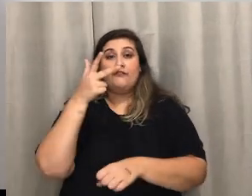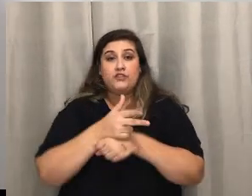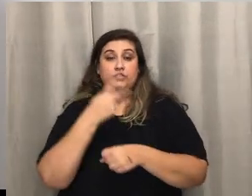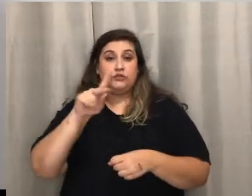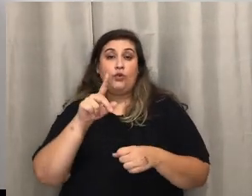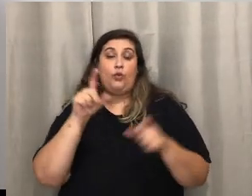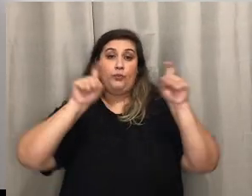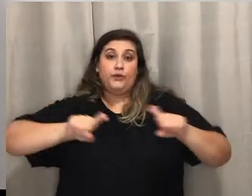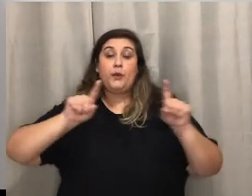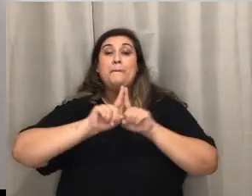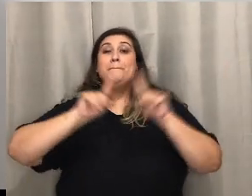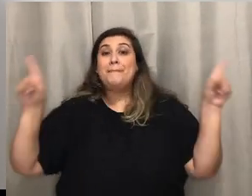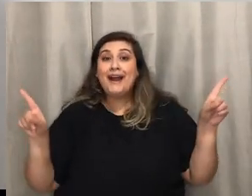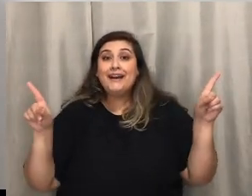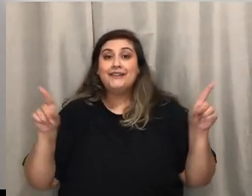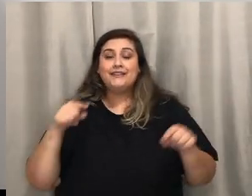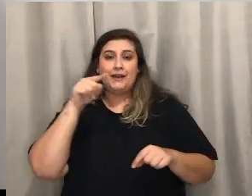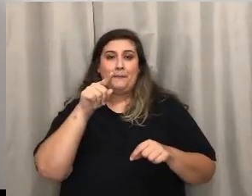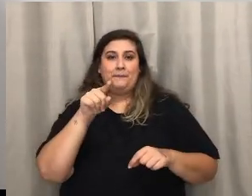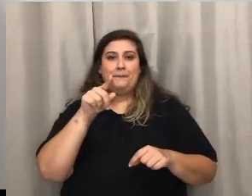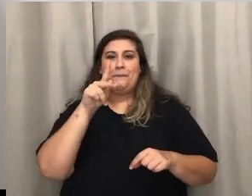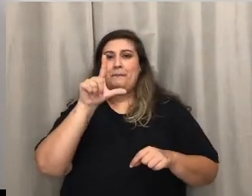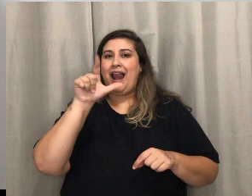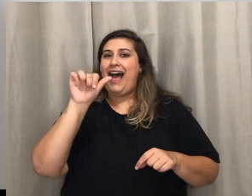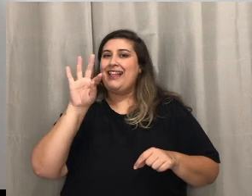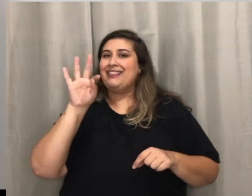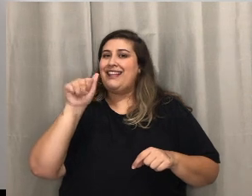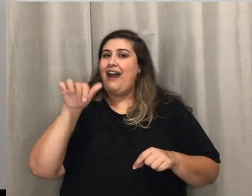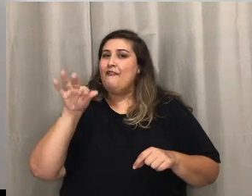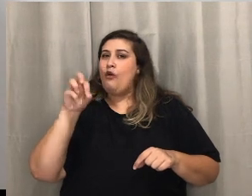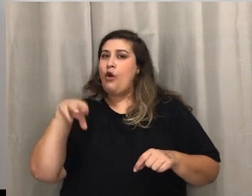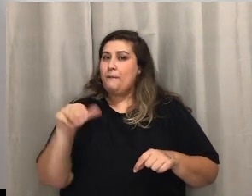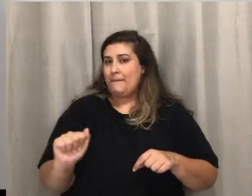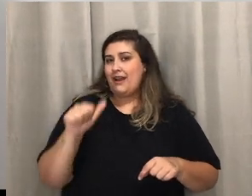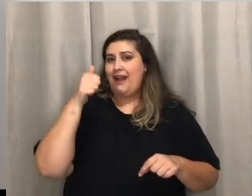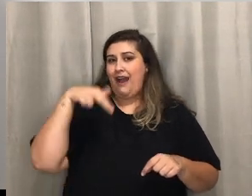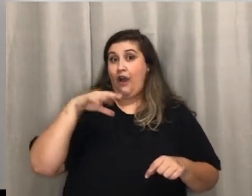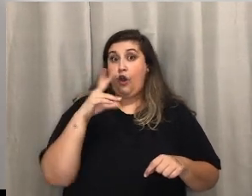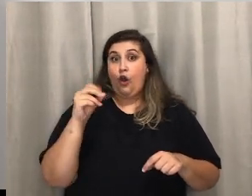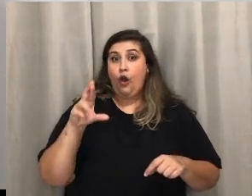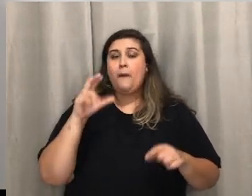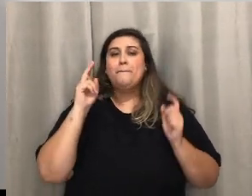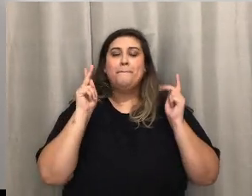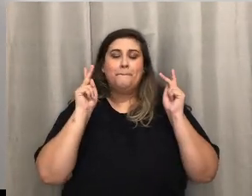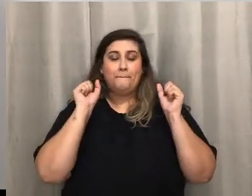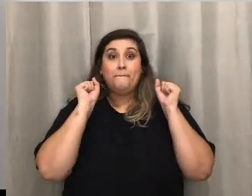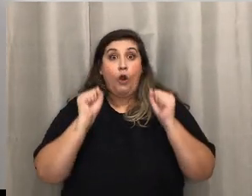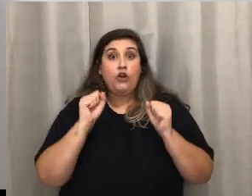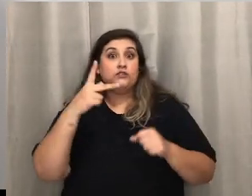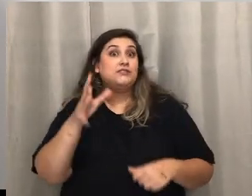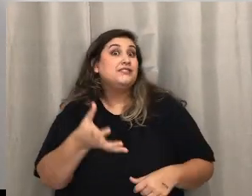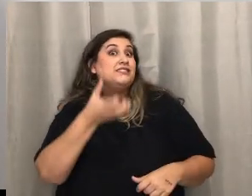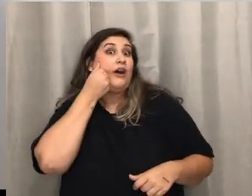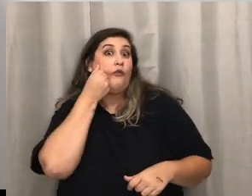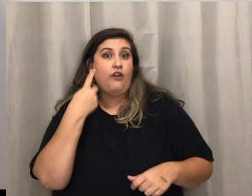seu computador, mas a plataforma Anchor, ela pode arquivar o seu podcast,